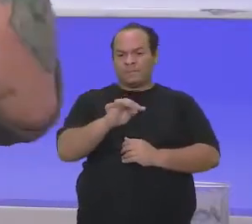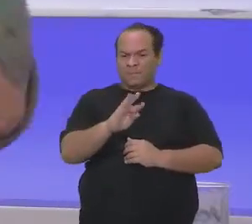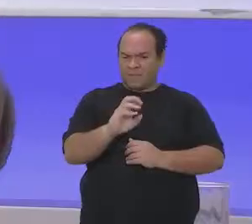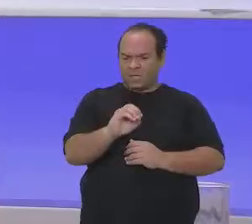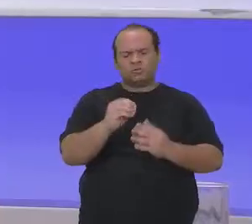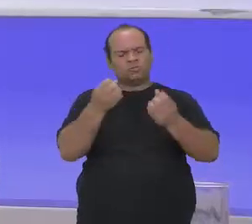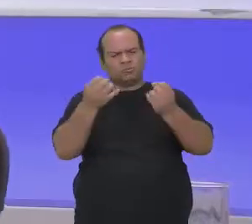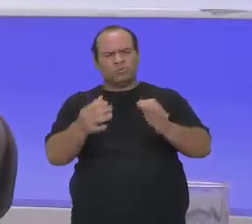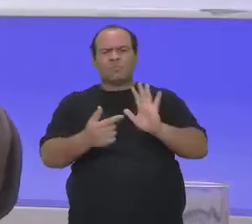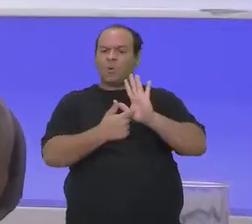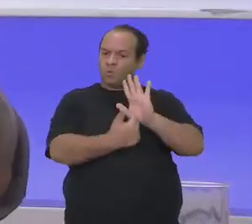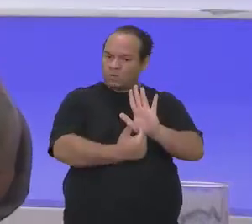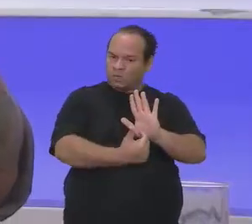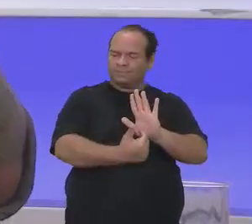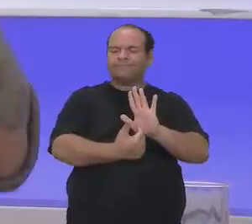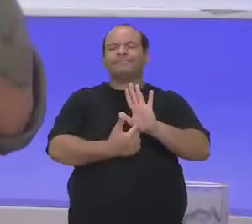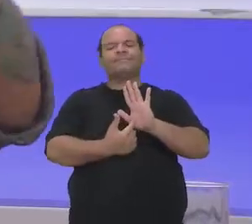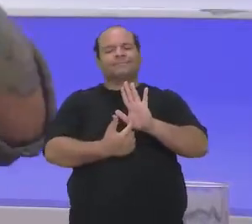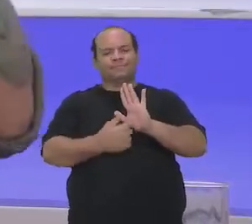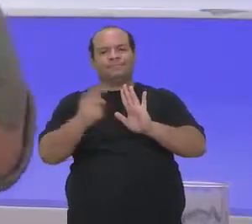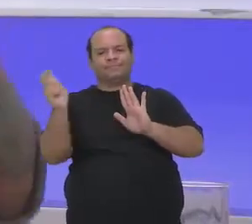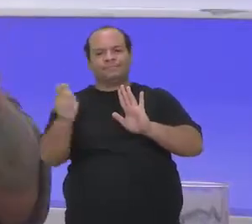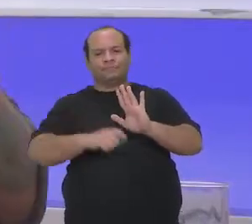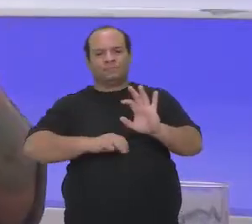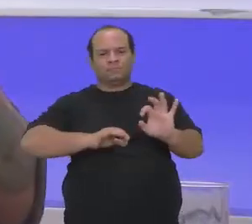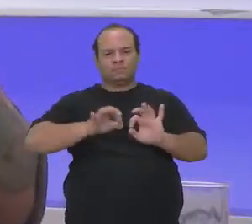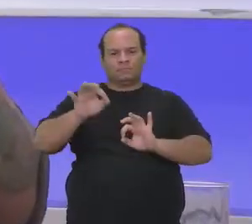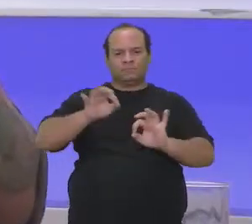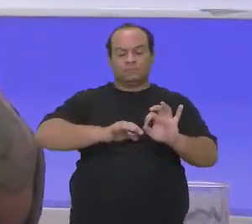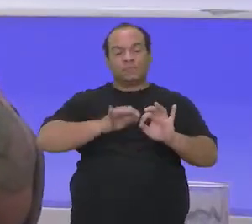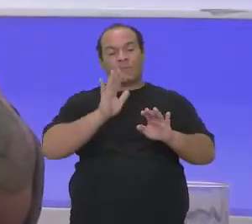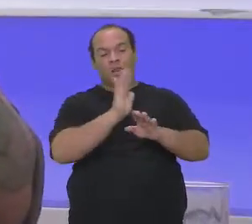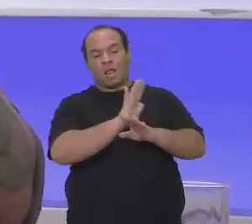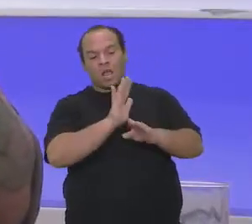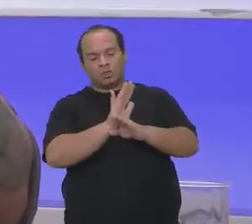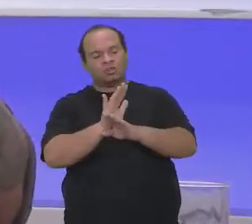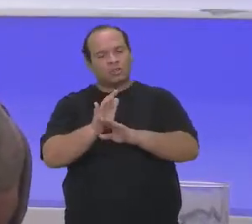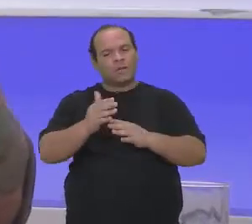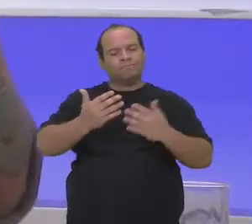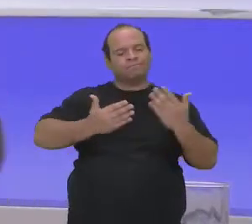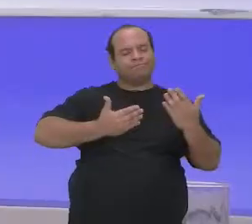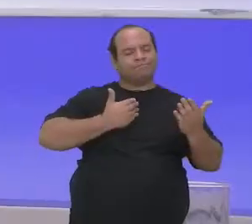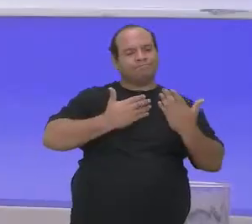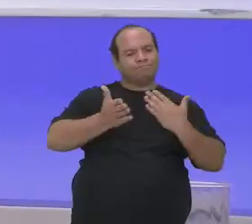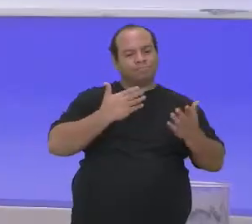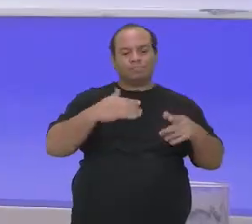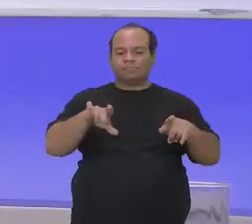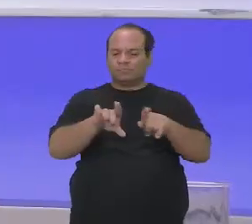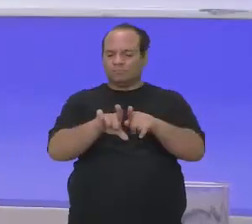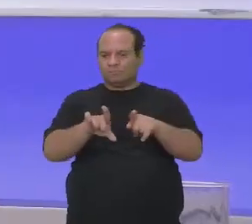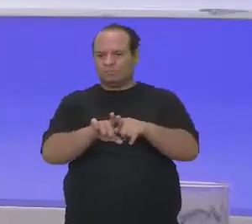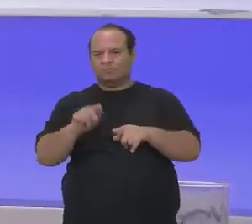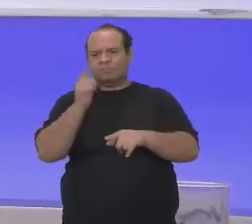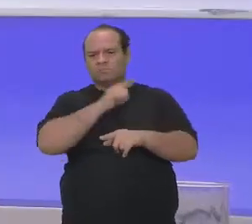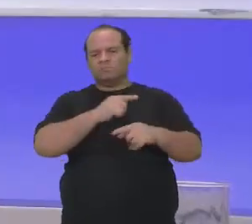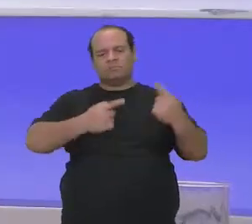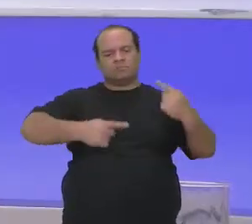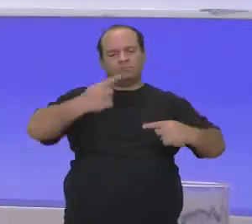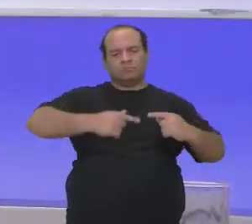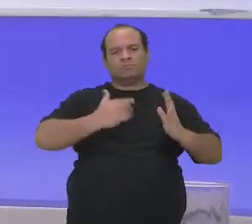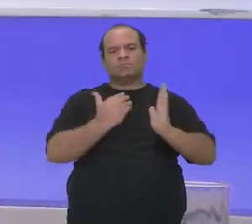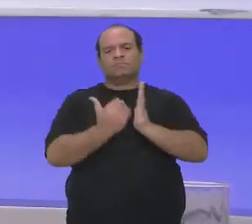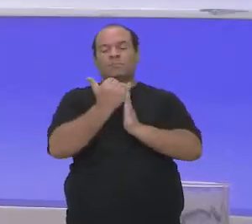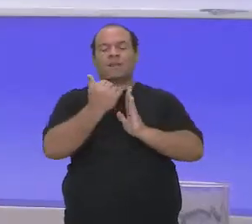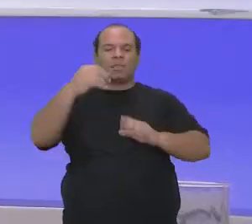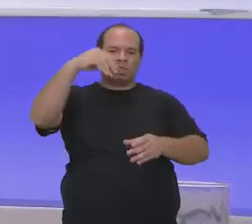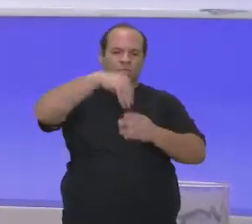aula e mostrar isso para os alunos, a gente já consegue formar uma base ali para poder discutir e aplicar, às vezes, uma discussão maior em sala